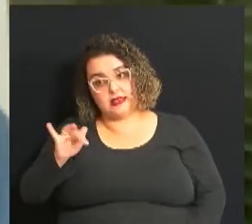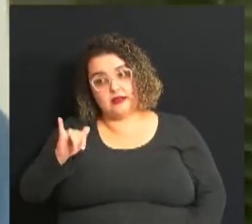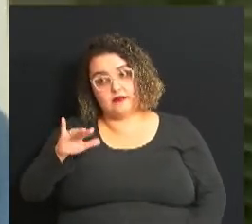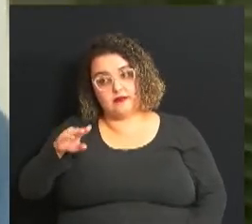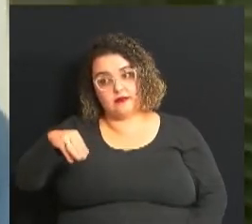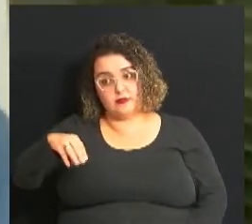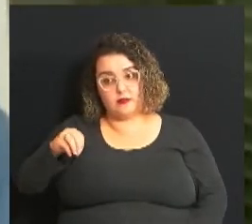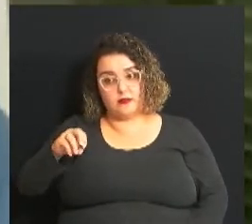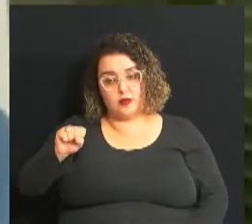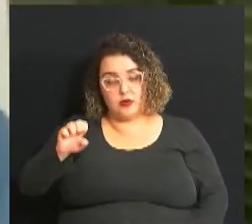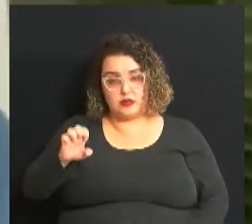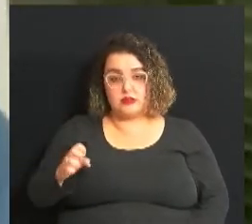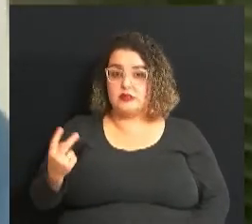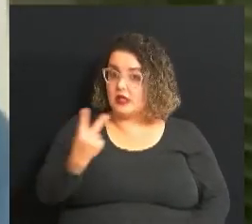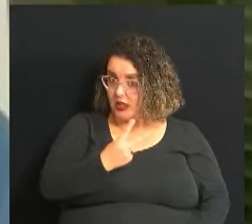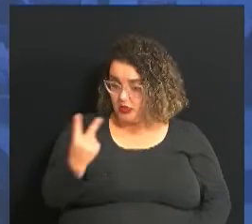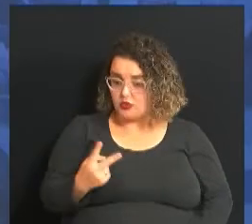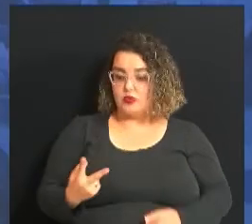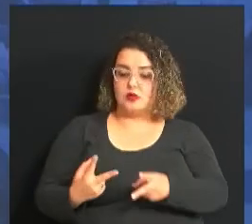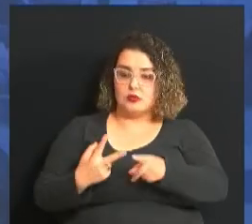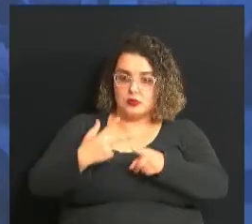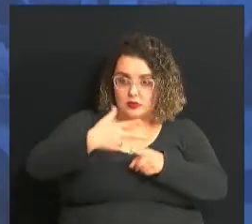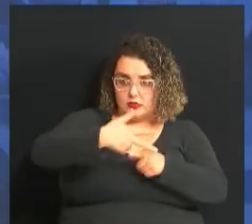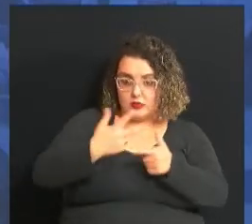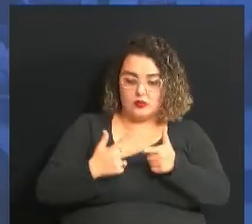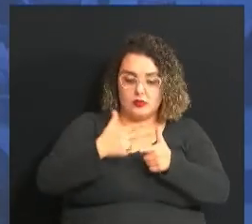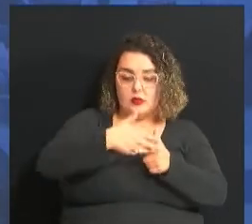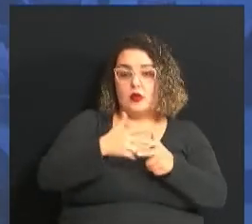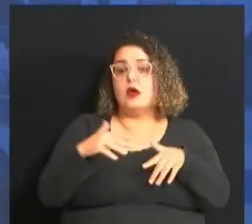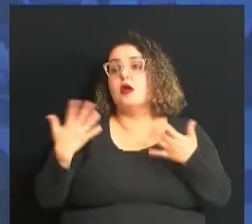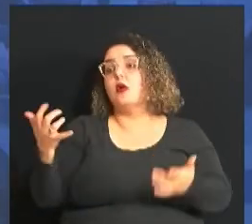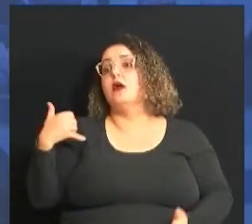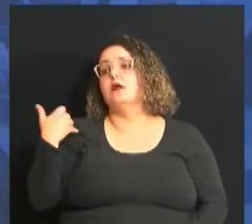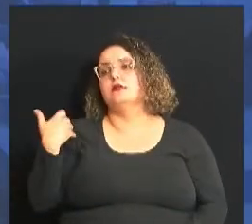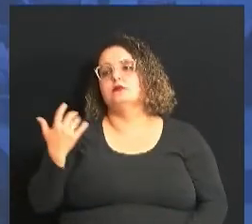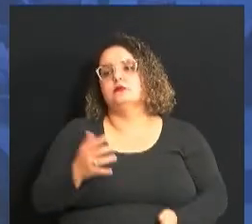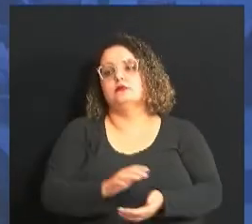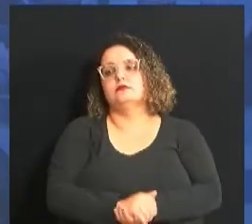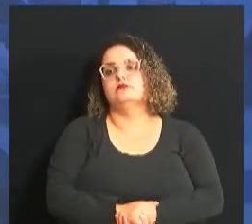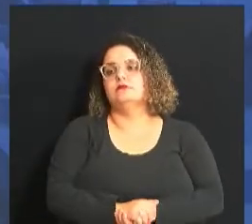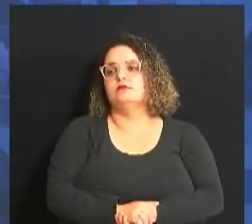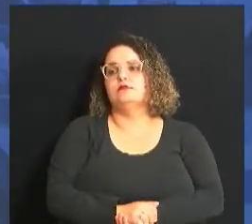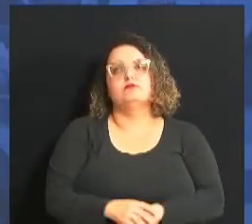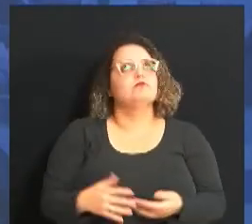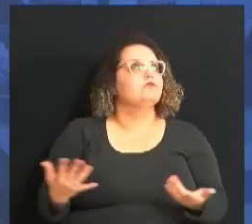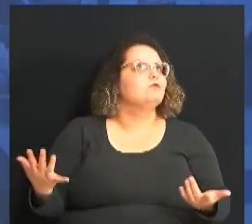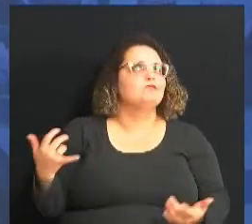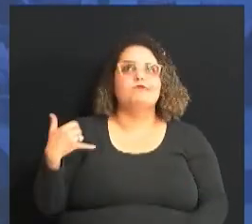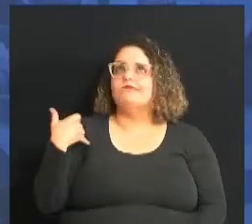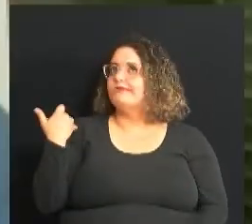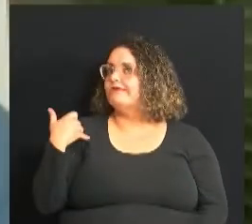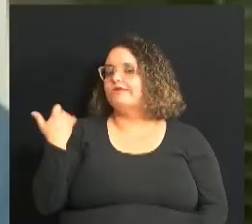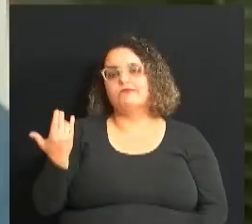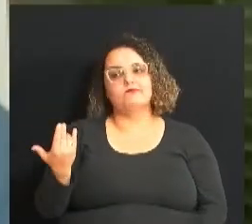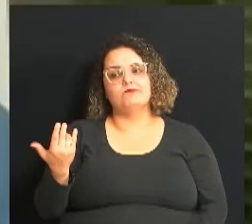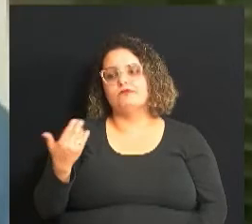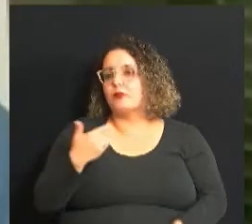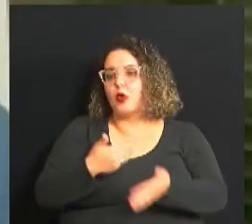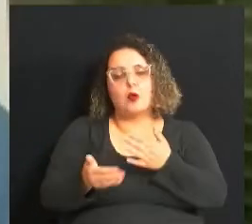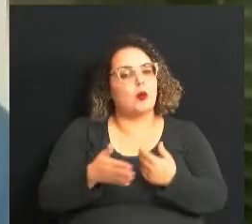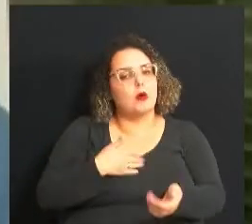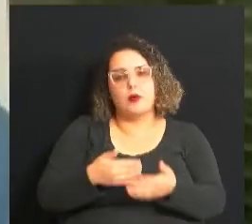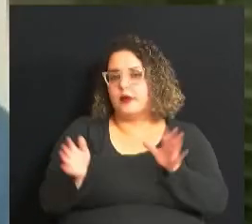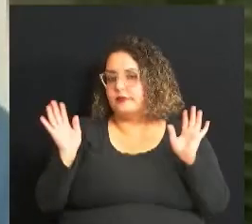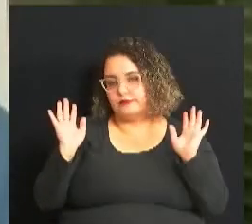cirúrgica. E essa cirurgia é feita com qual idade, mais ou menos, doutor? A idade que a gente imaginar. A gente evita